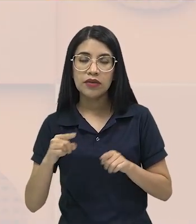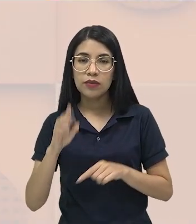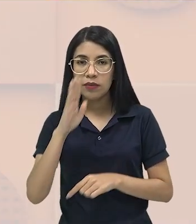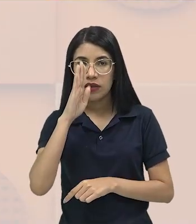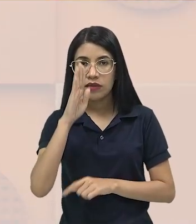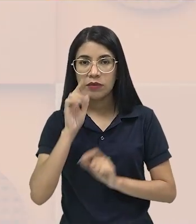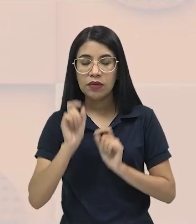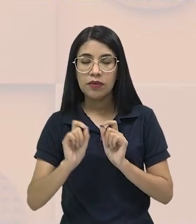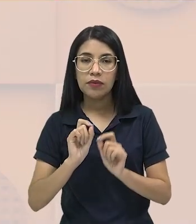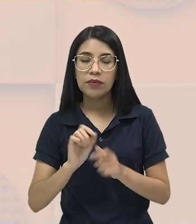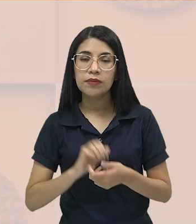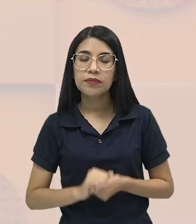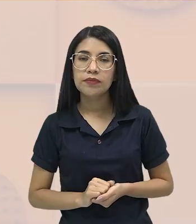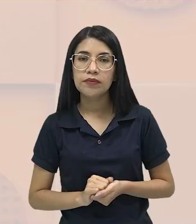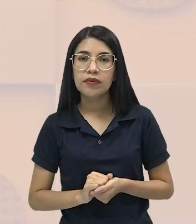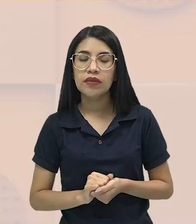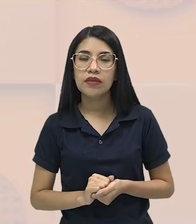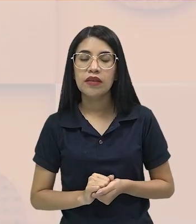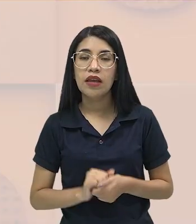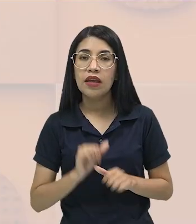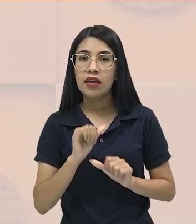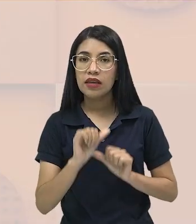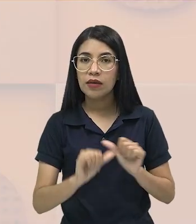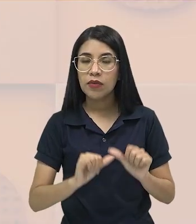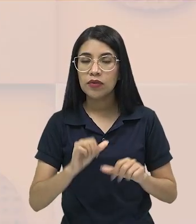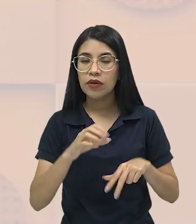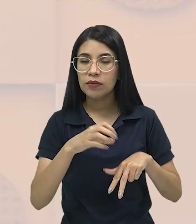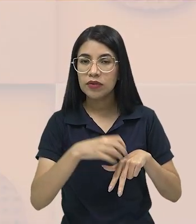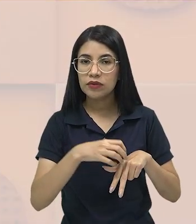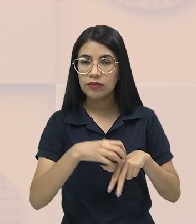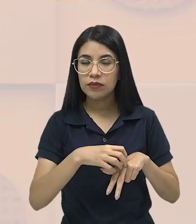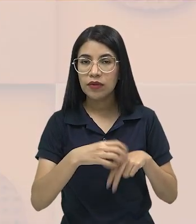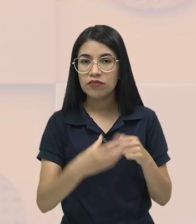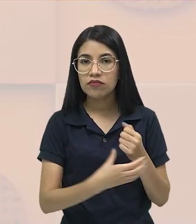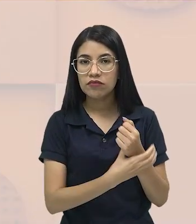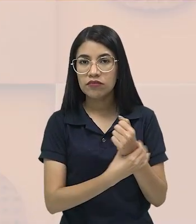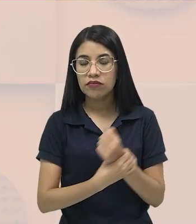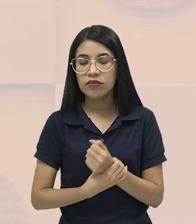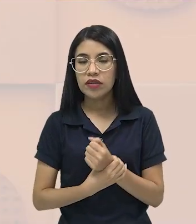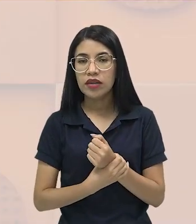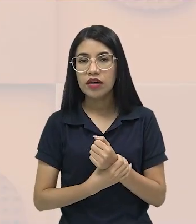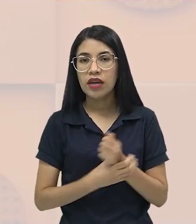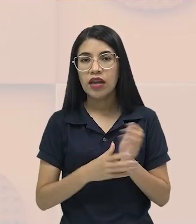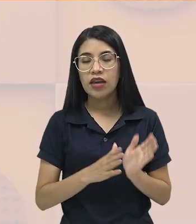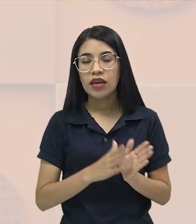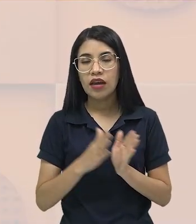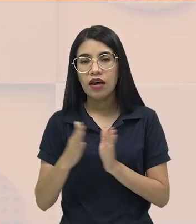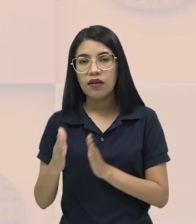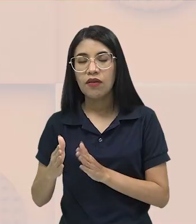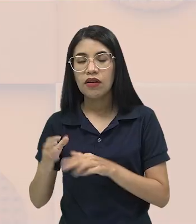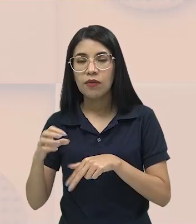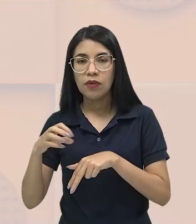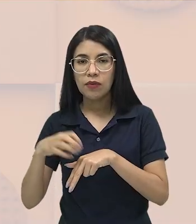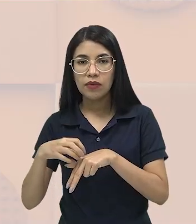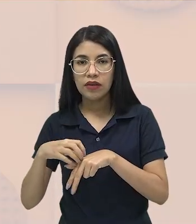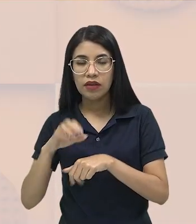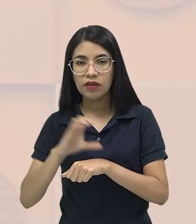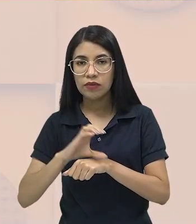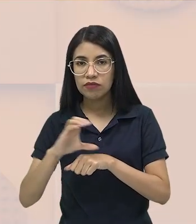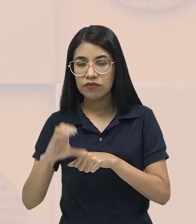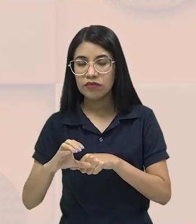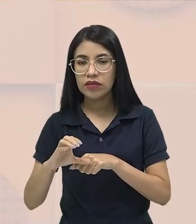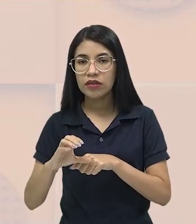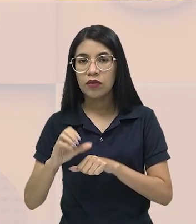uma revolução, é que nós saímos de uma monarquia absolutista para uma monarquia constitucional, tá? E isso é uma